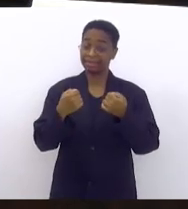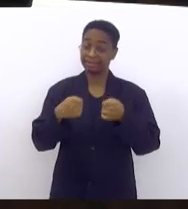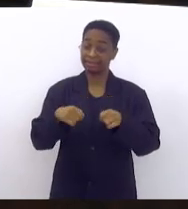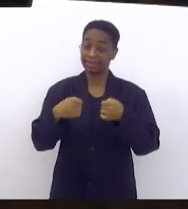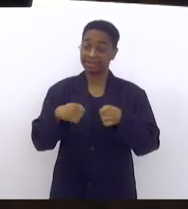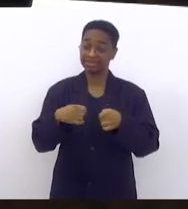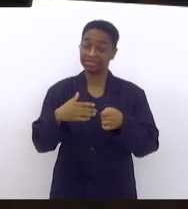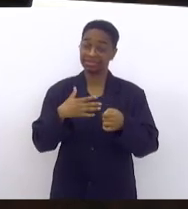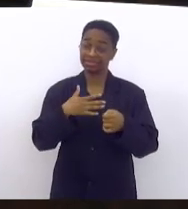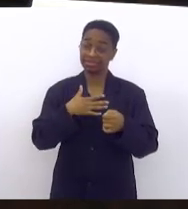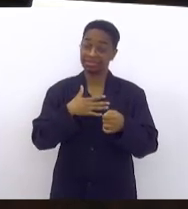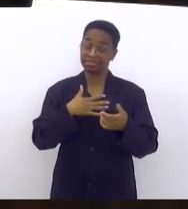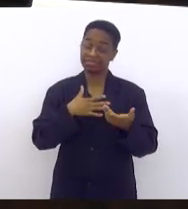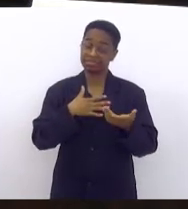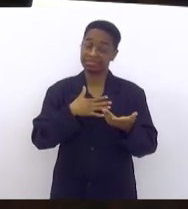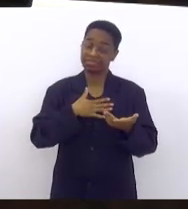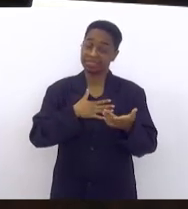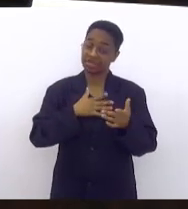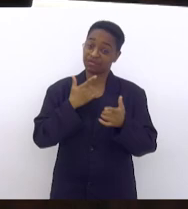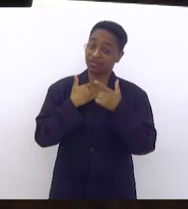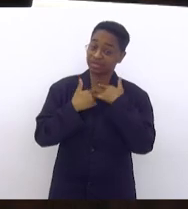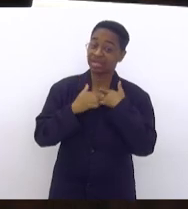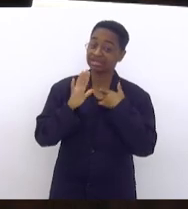se dependesse do meu cheque, já estaria pago.